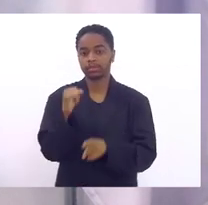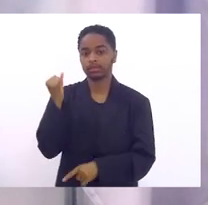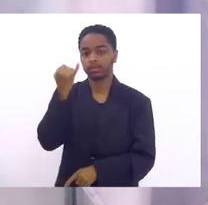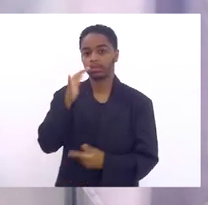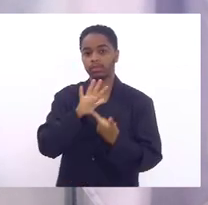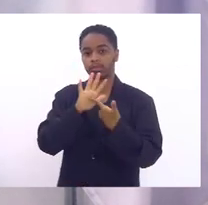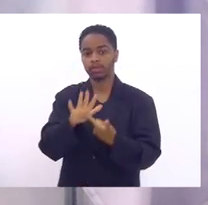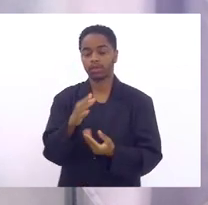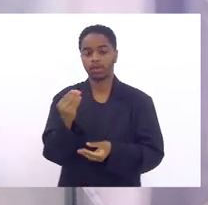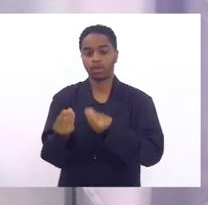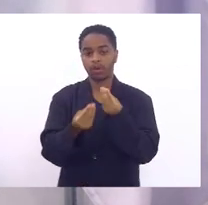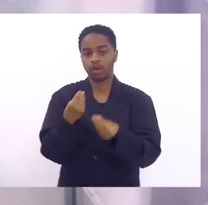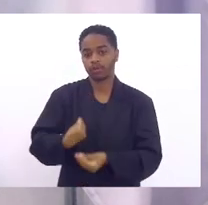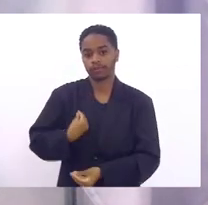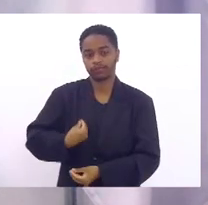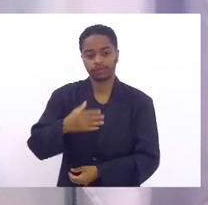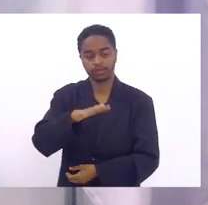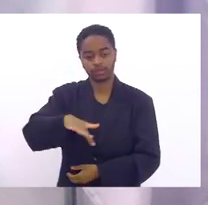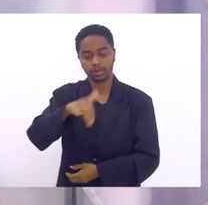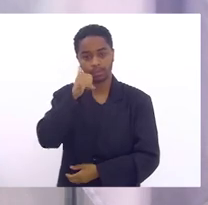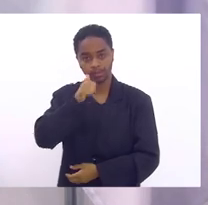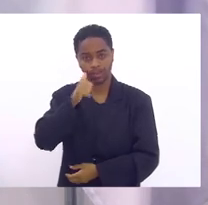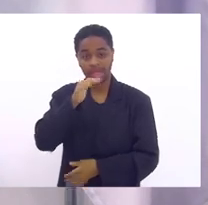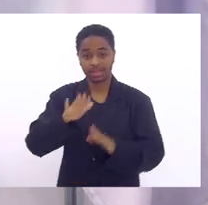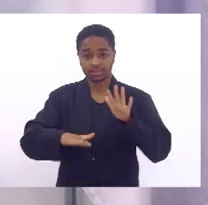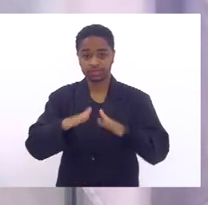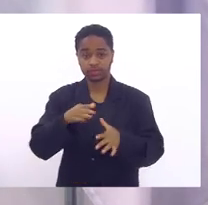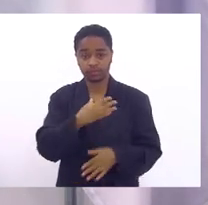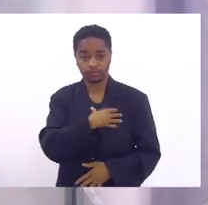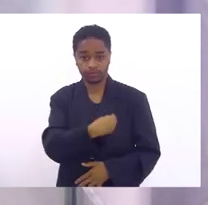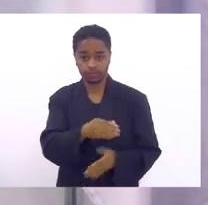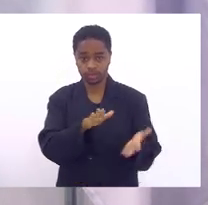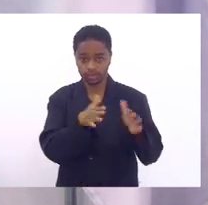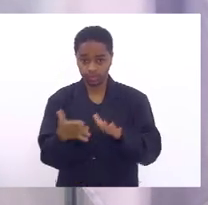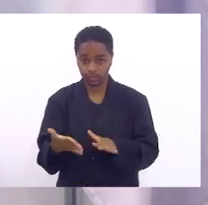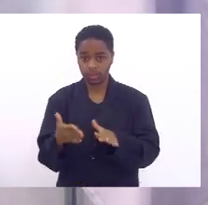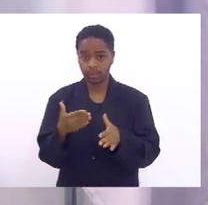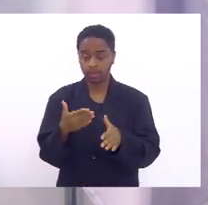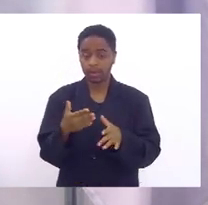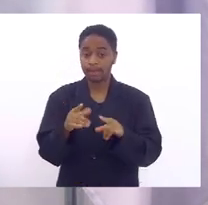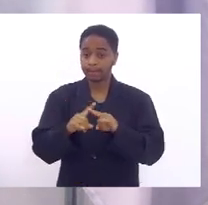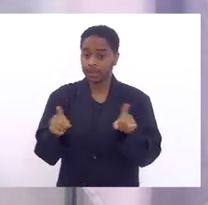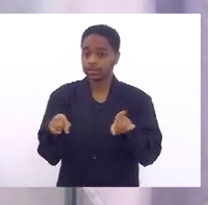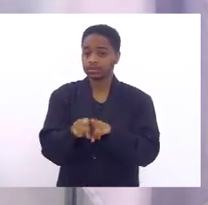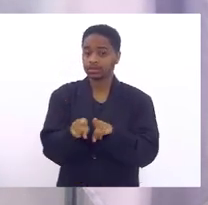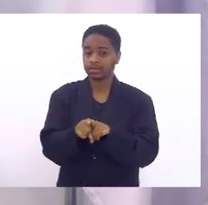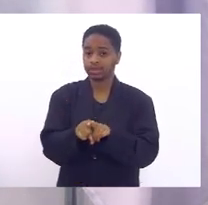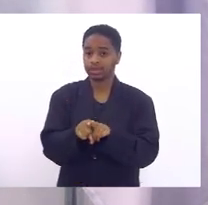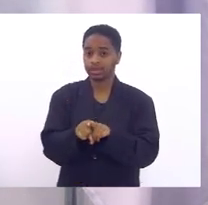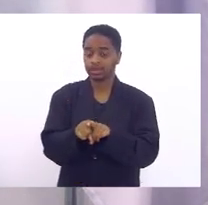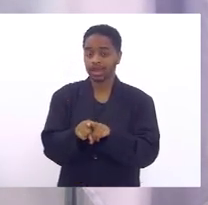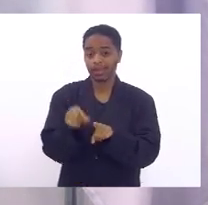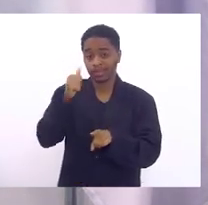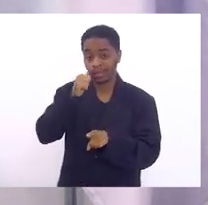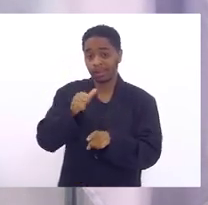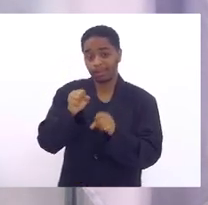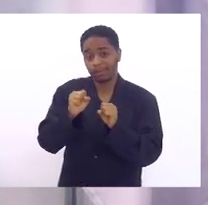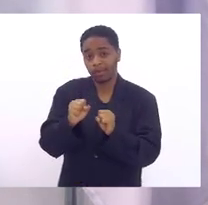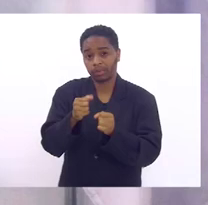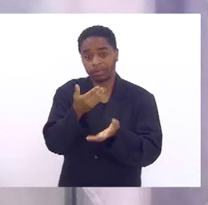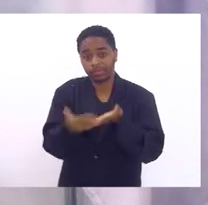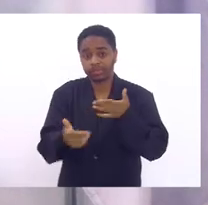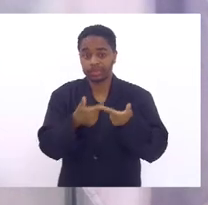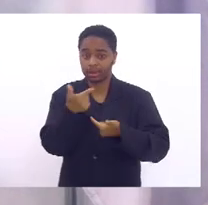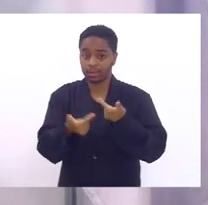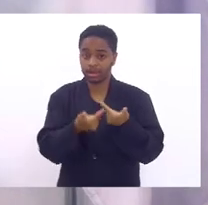impacto da vida dessas mulheres além de perder os seus filhos também está na situação delas perderem seus empregos então se não